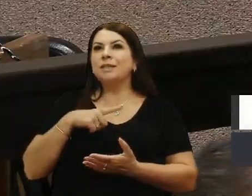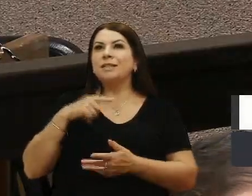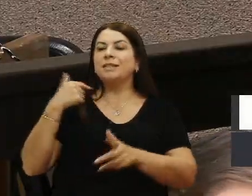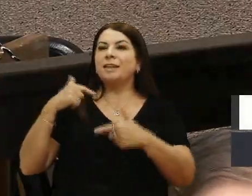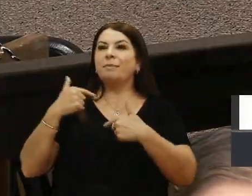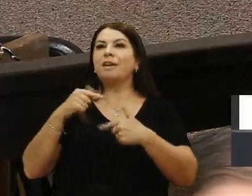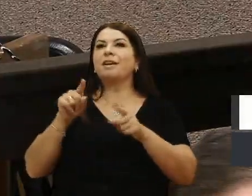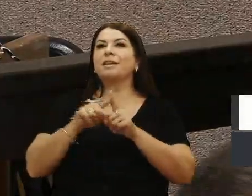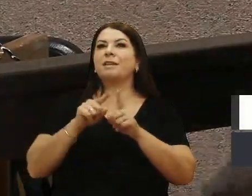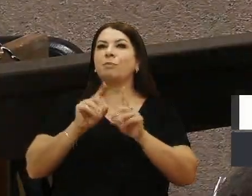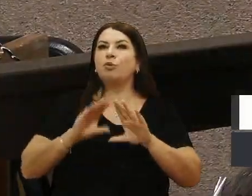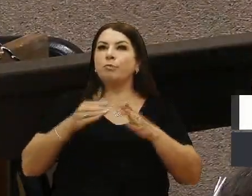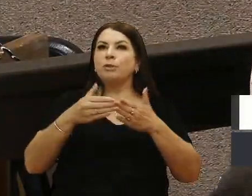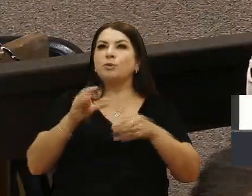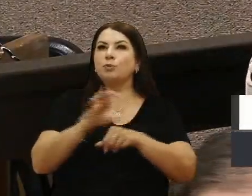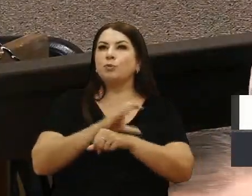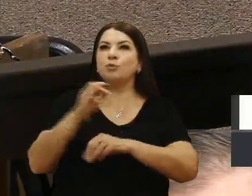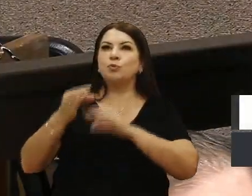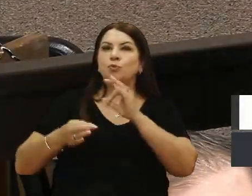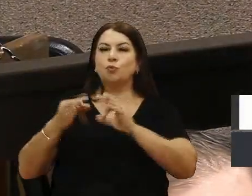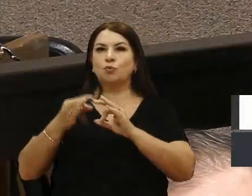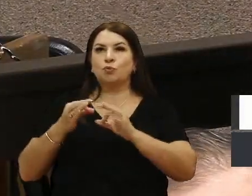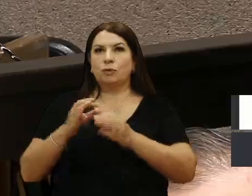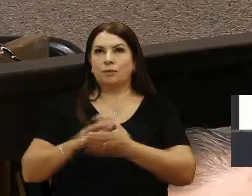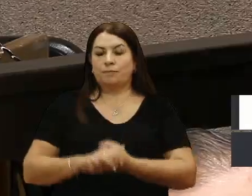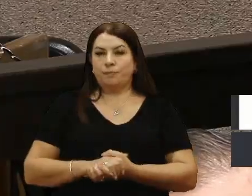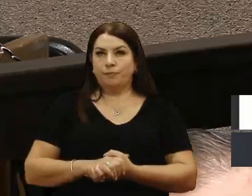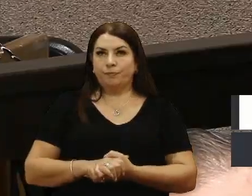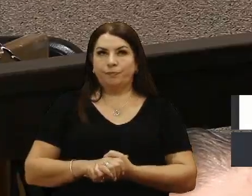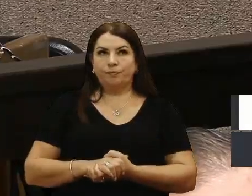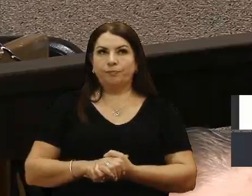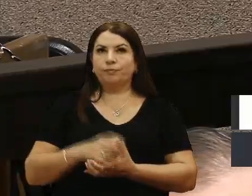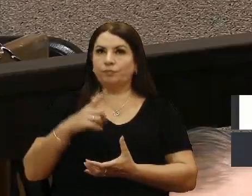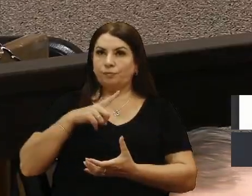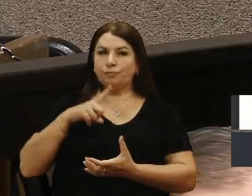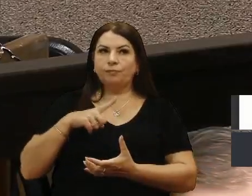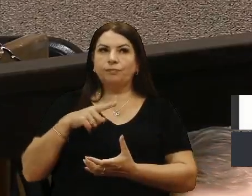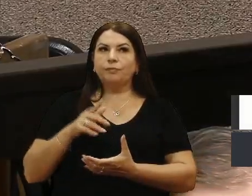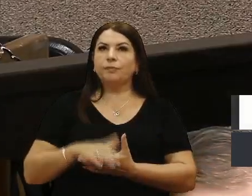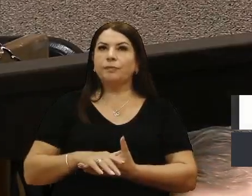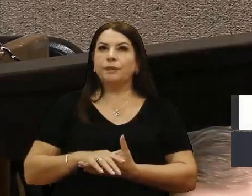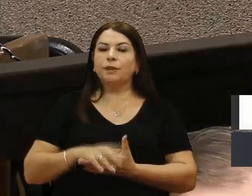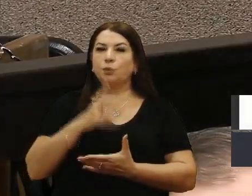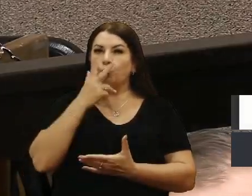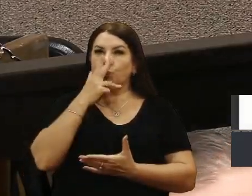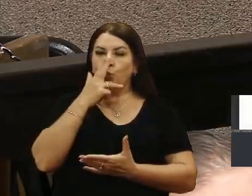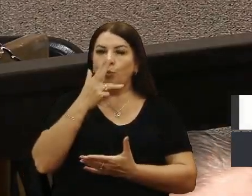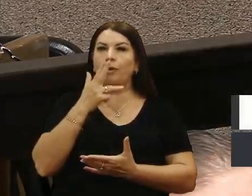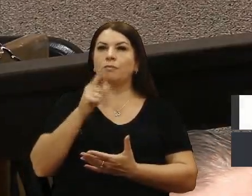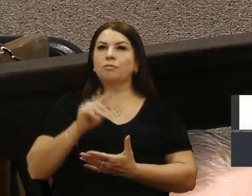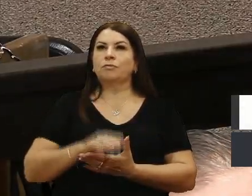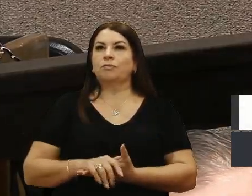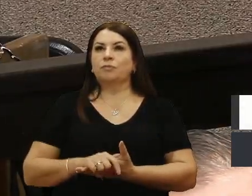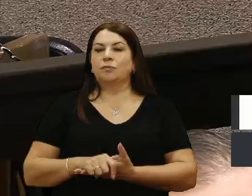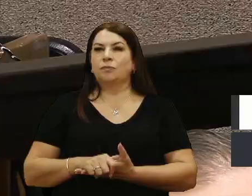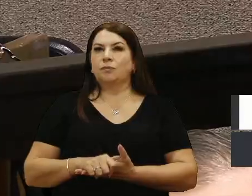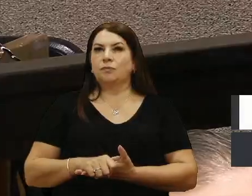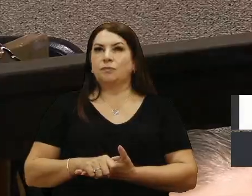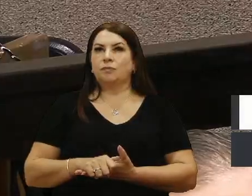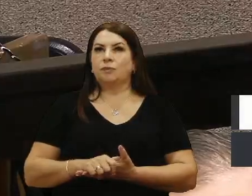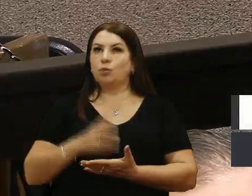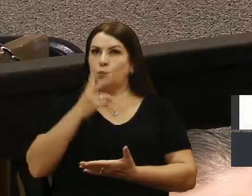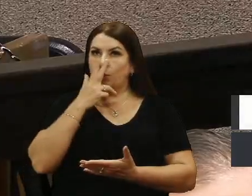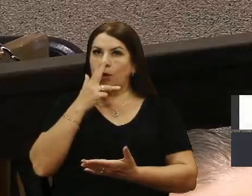trabalhar enquanto Comissão de Constituição e Justiça. A gente tem que ter a mesma, os